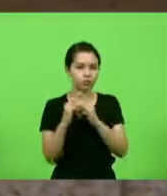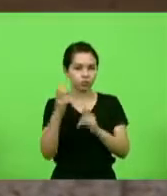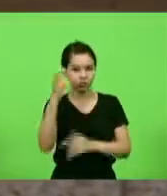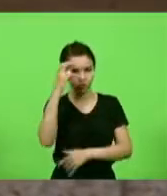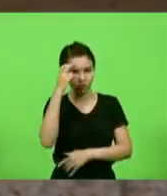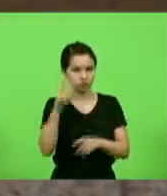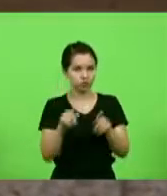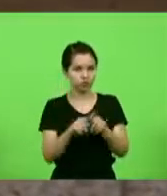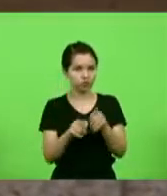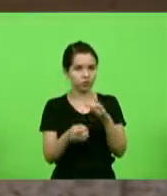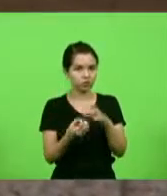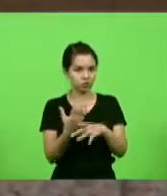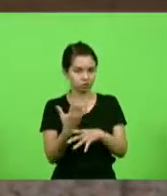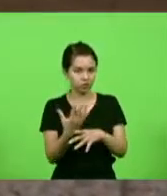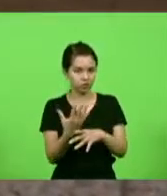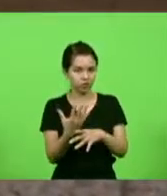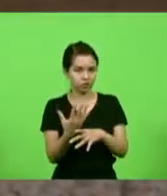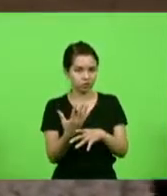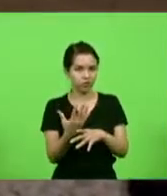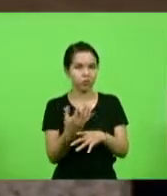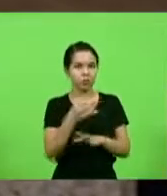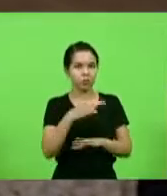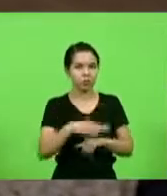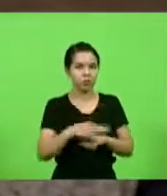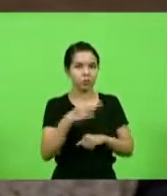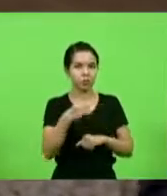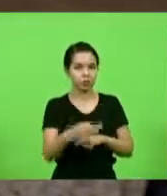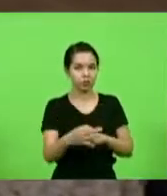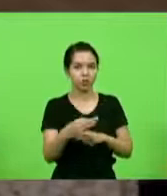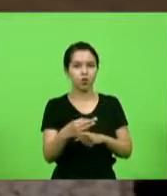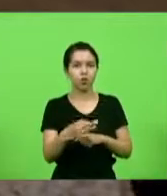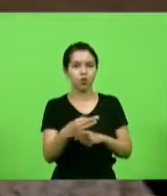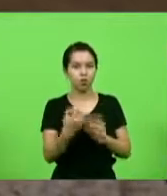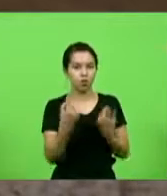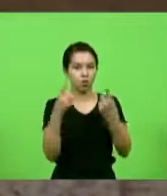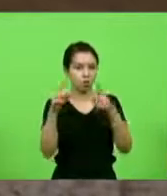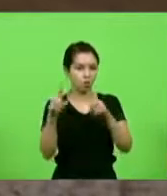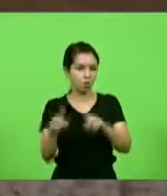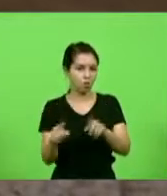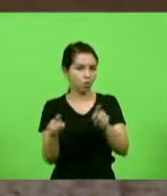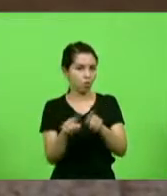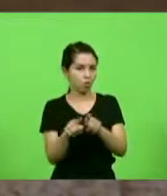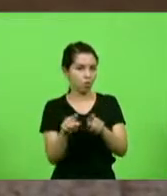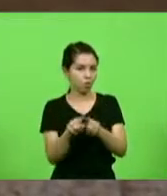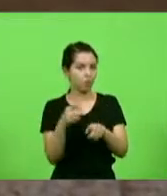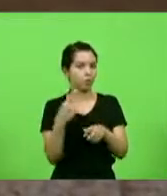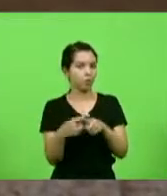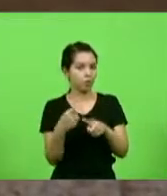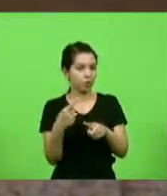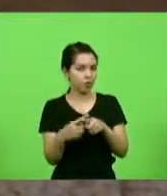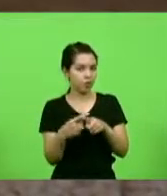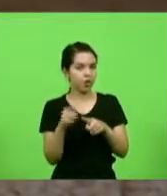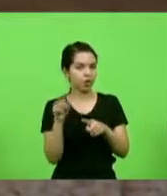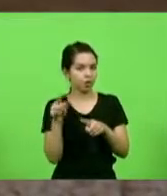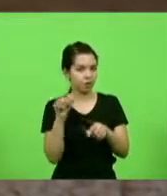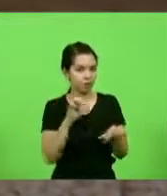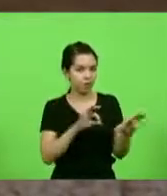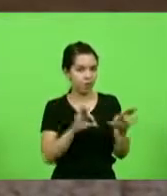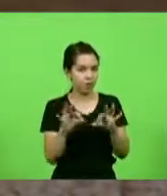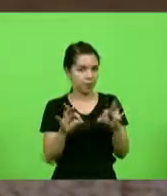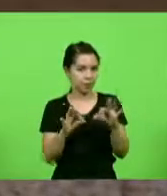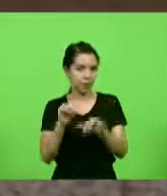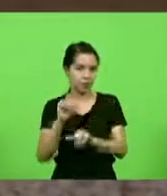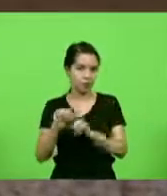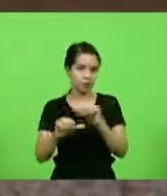parecer contrário, até porque eles já estão fazendo uma modificação mais profunda que